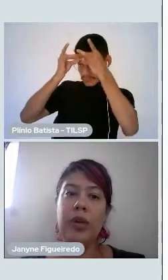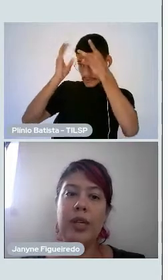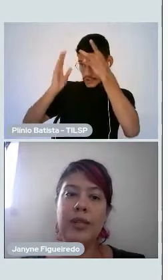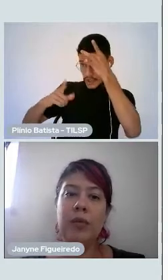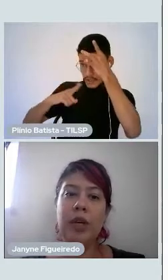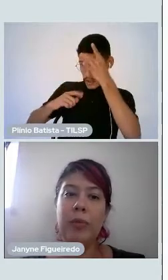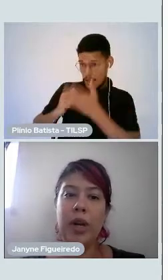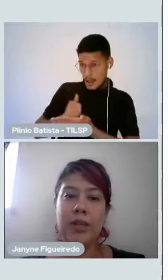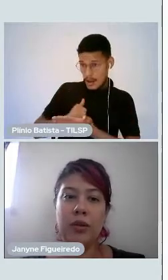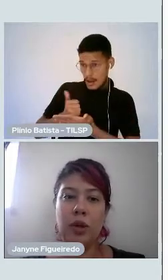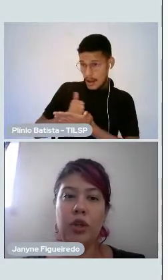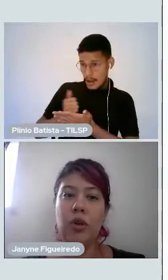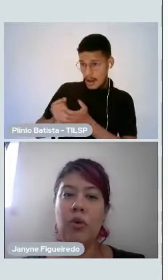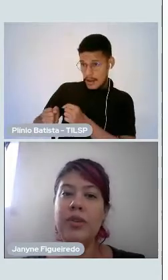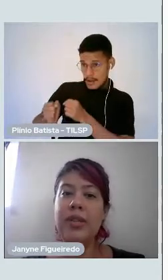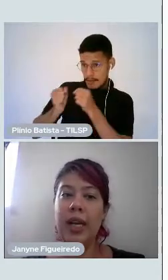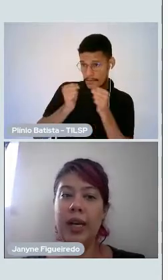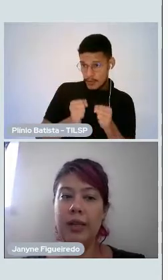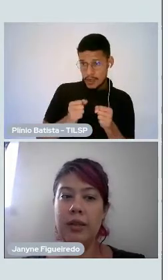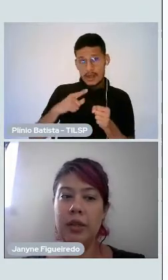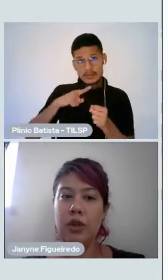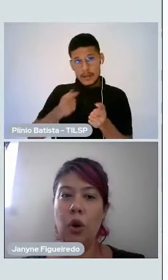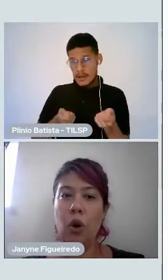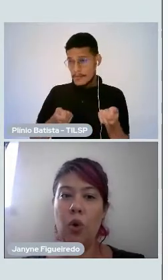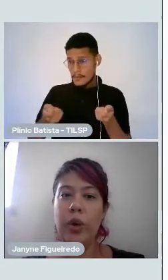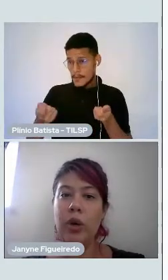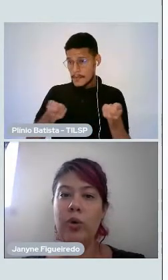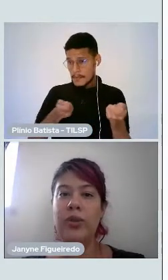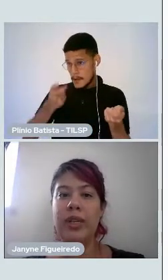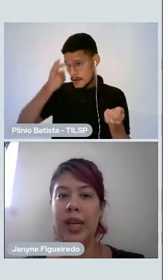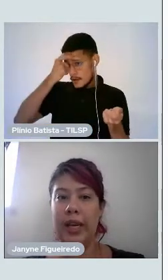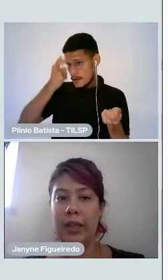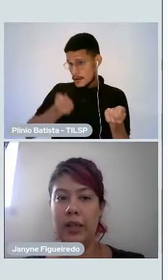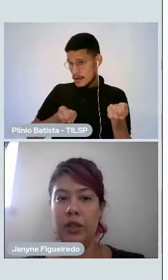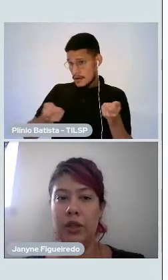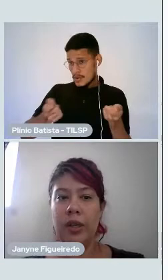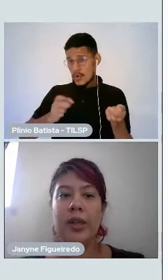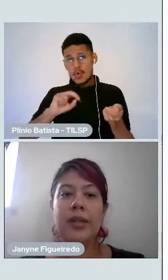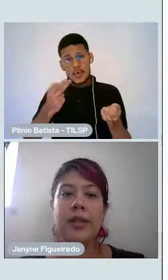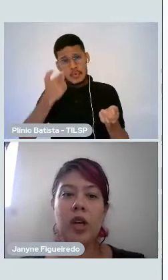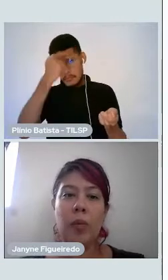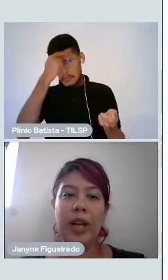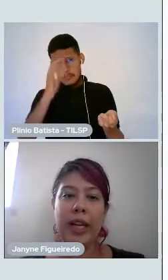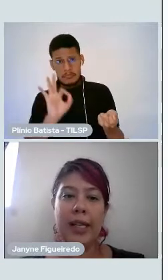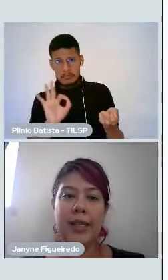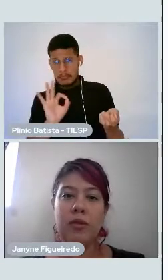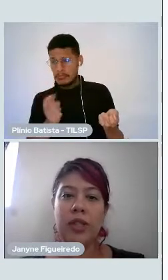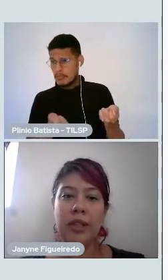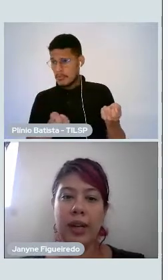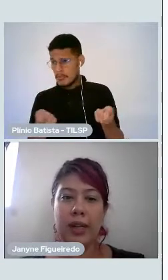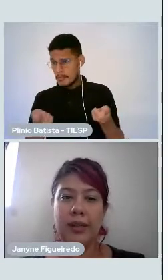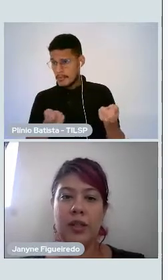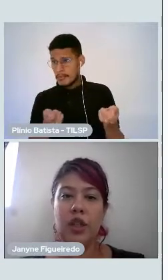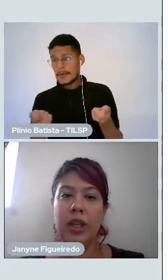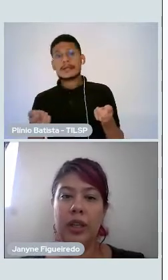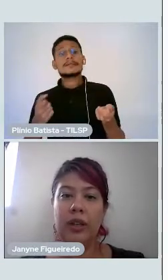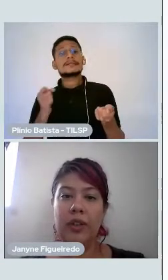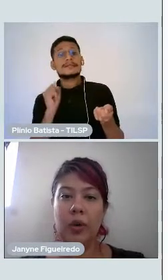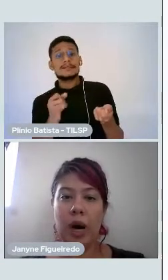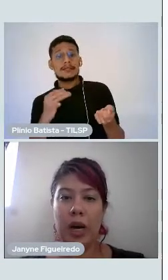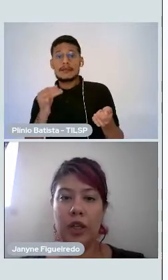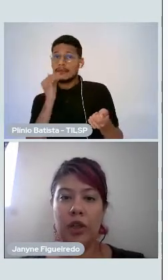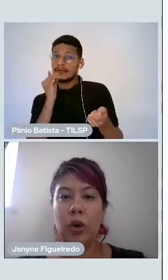se autoriza manipulações conscientes ou inconscientes, se obedece aos